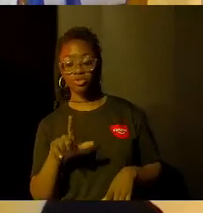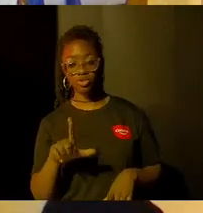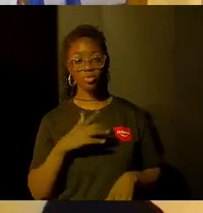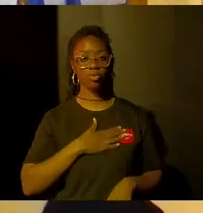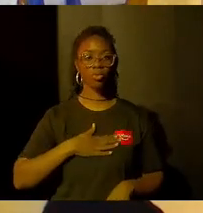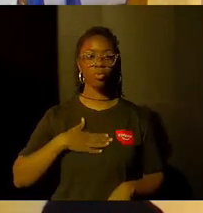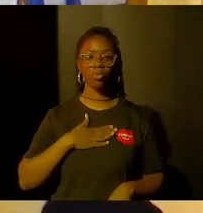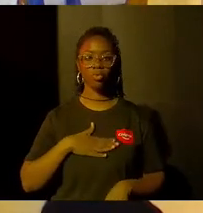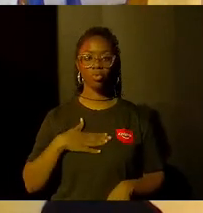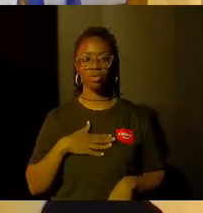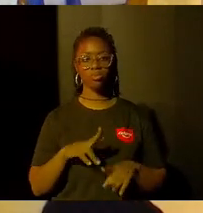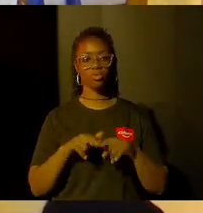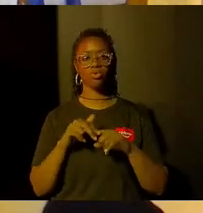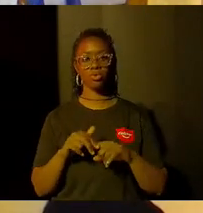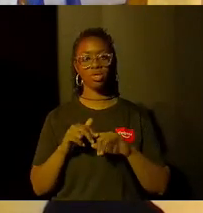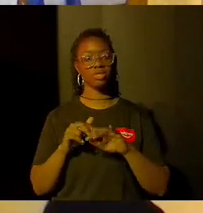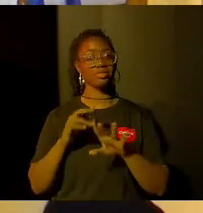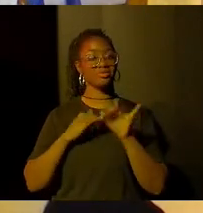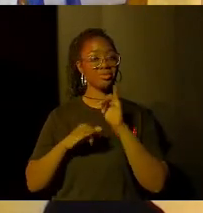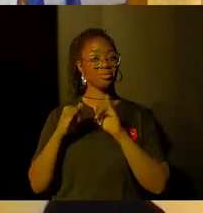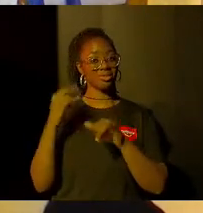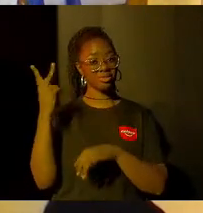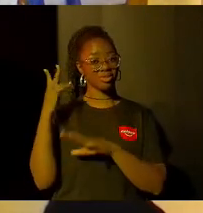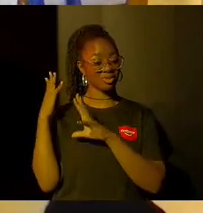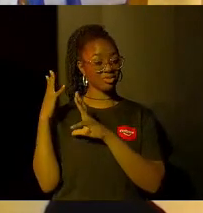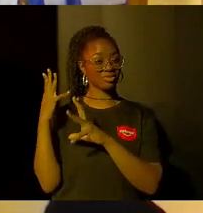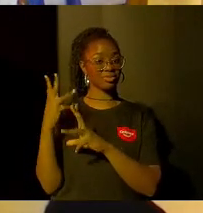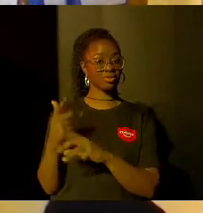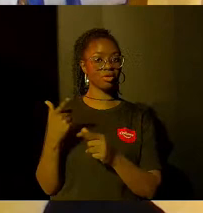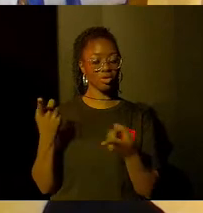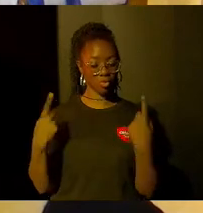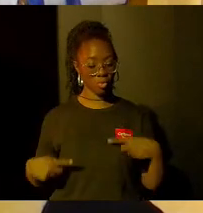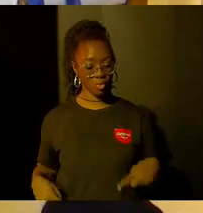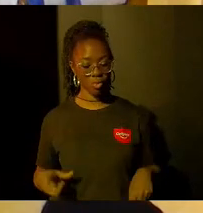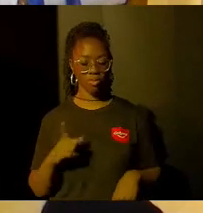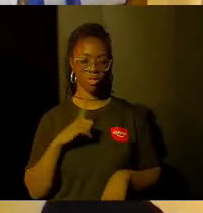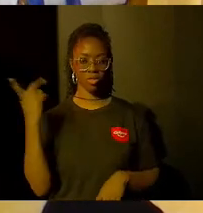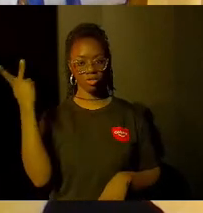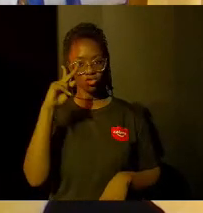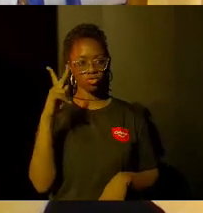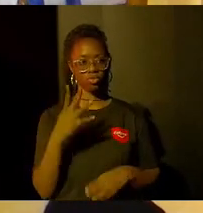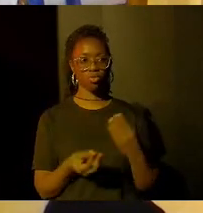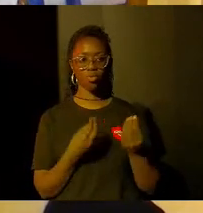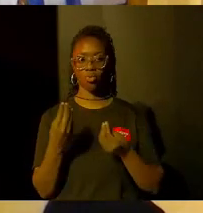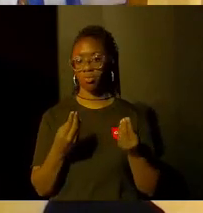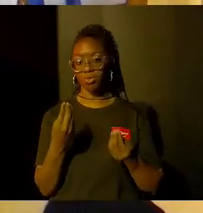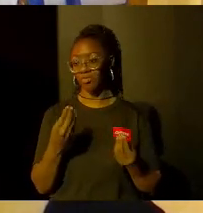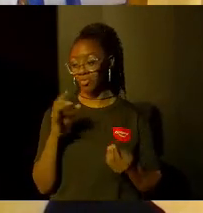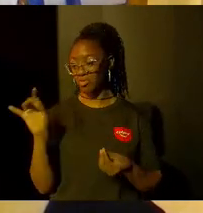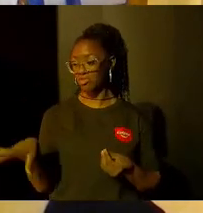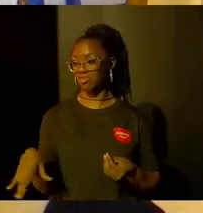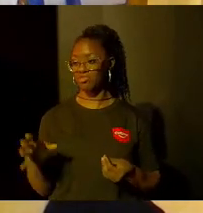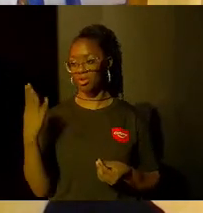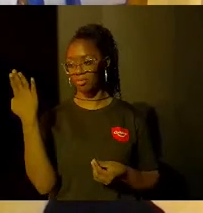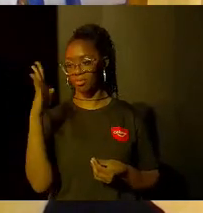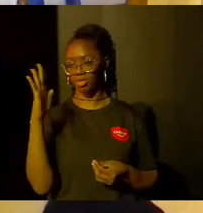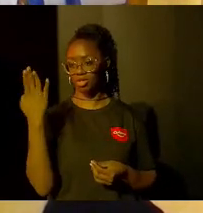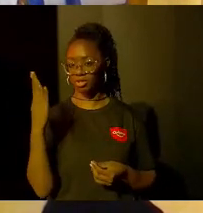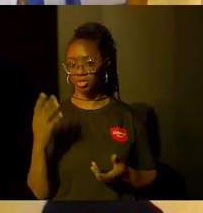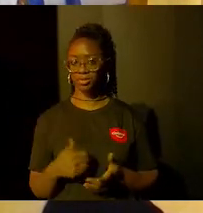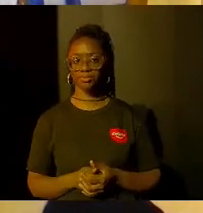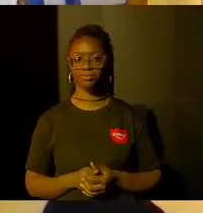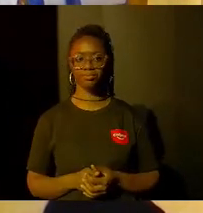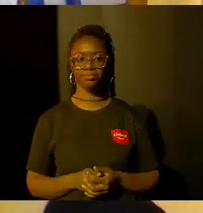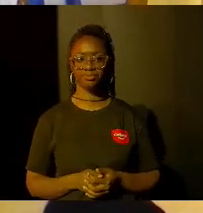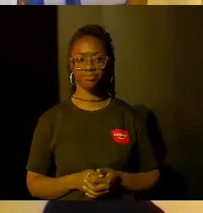essa informação históricas tá no corpo o corpo que carrega a história então não tenho como deixar de falar da Beyoncé aí eu fui estudar sobre a